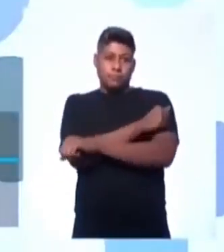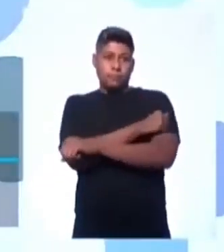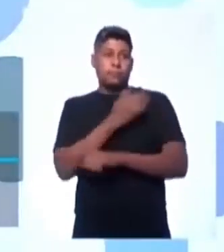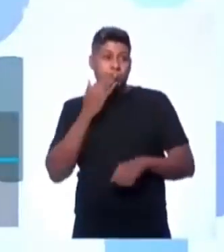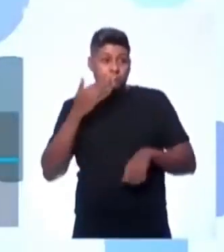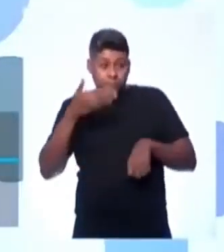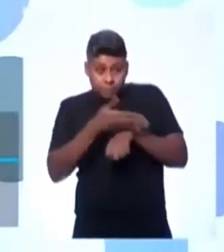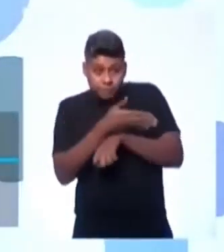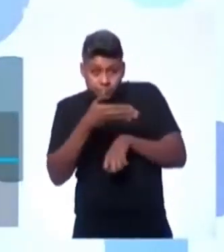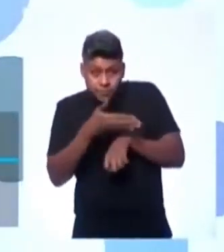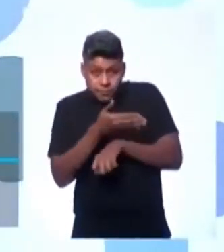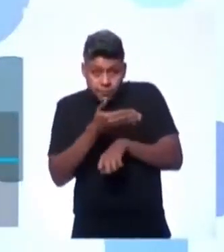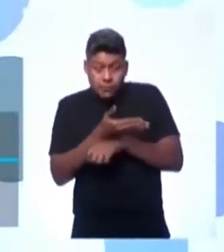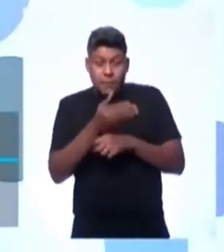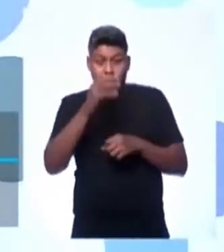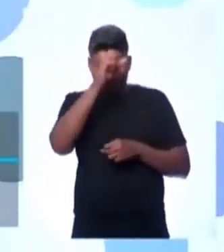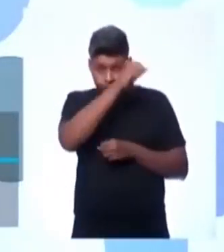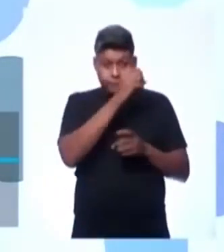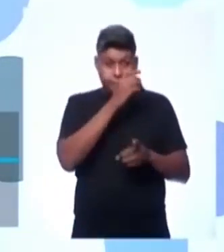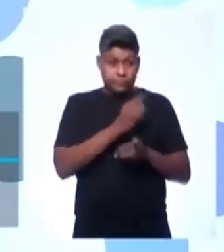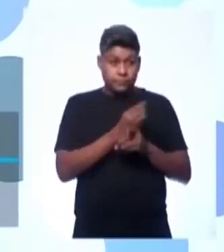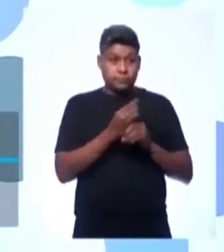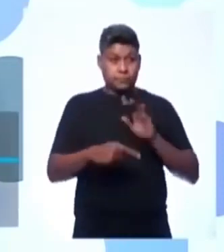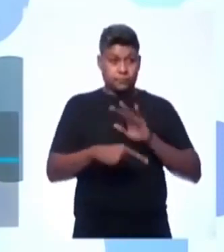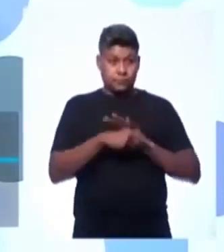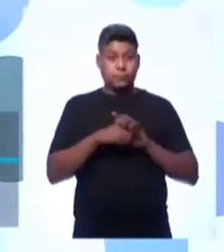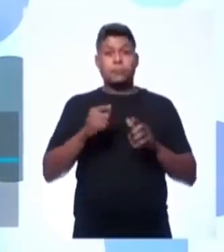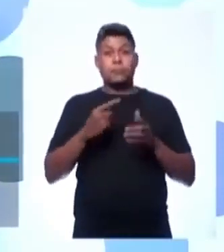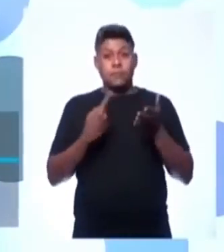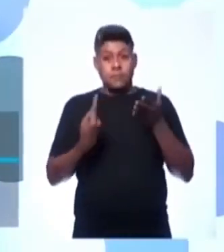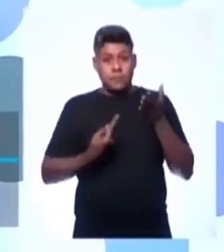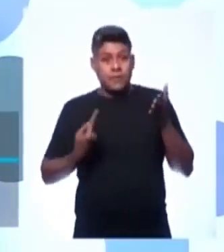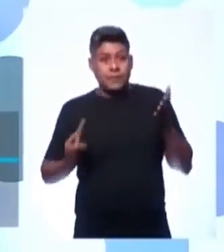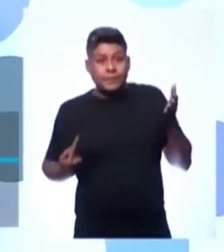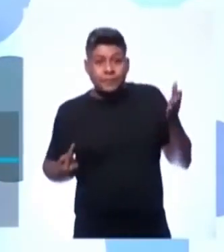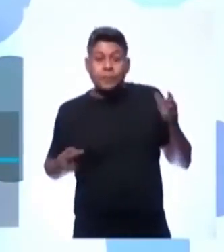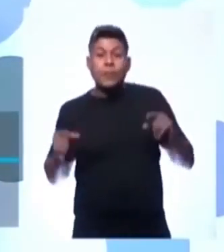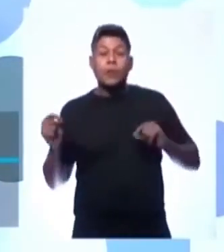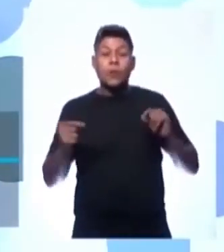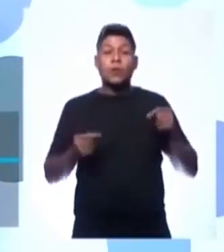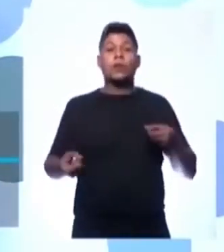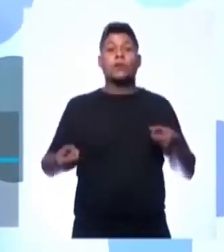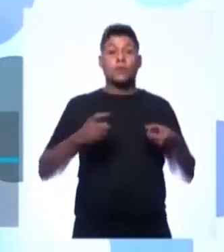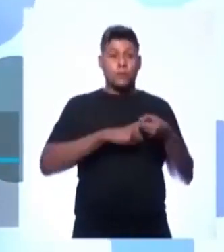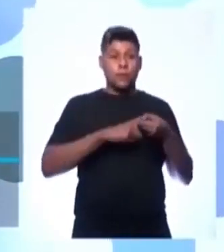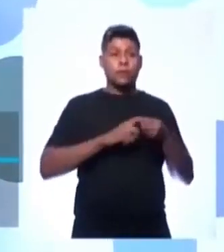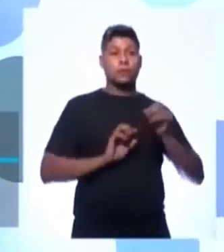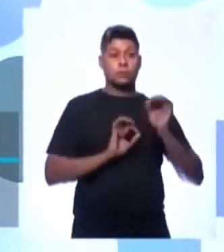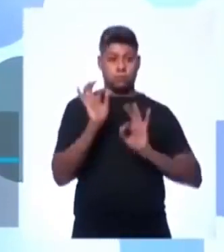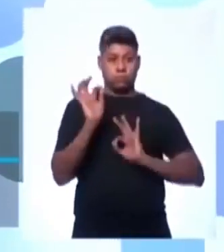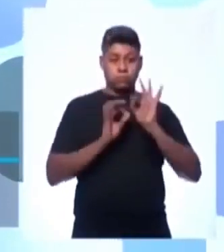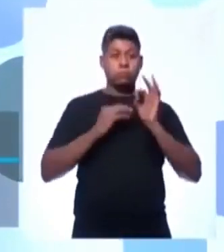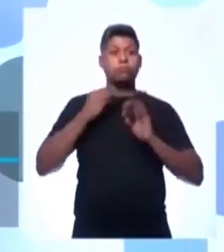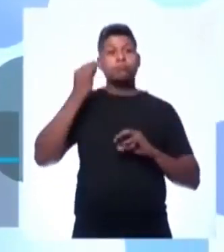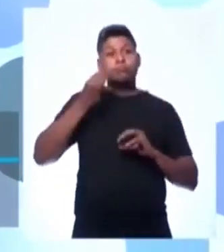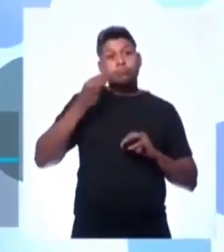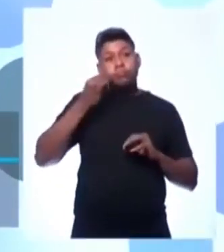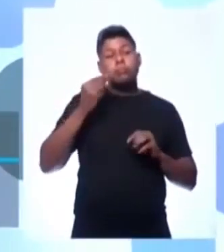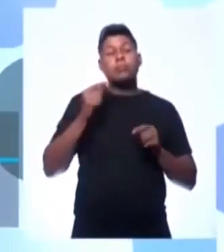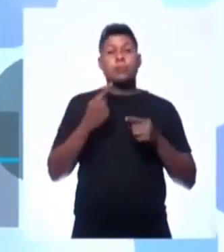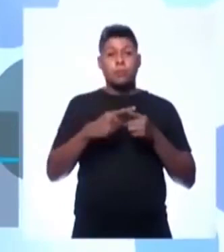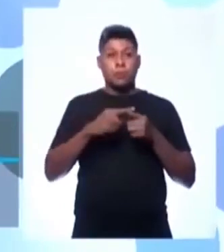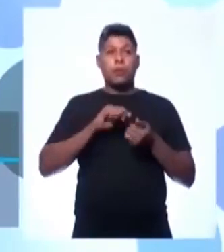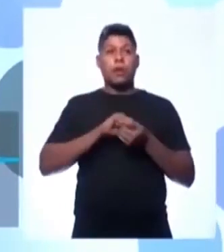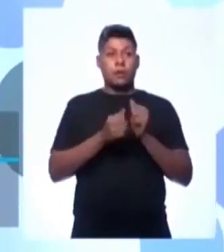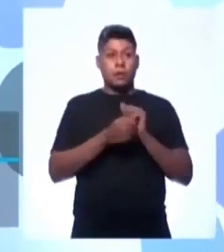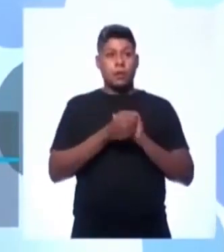de aprendizagem que os estudantes vão encontrar aí na sua apostila, eu vou voltar aqui na nossa montagem experimental, porque ela se adapta aqui